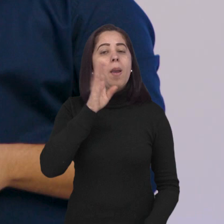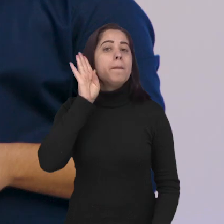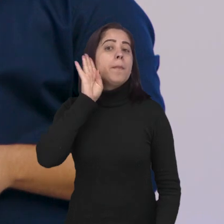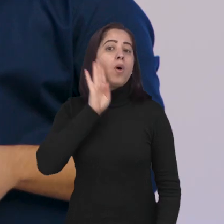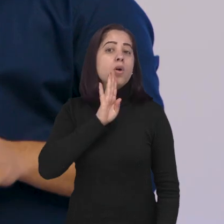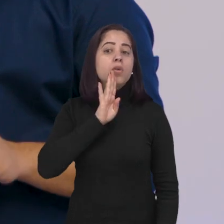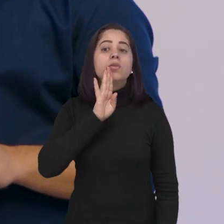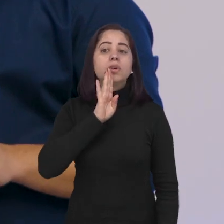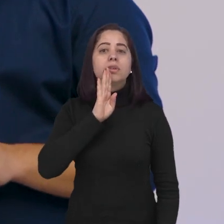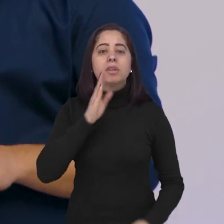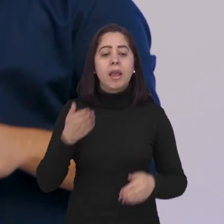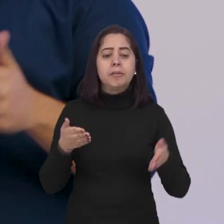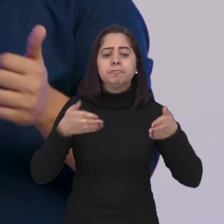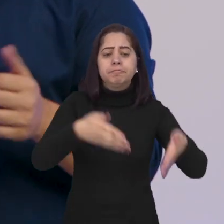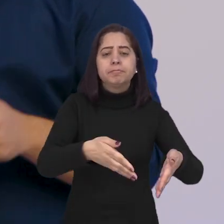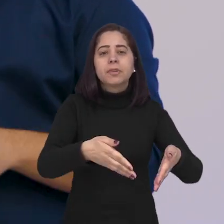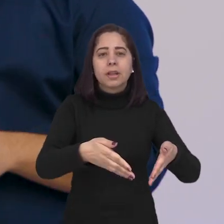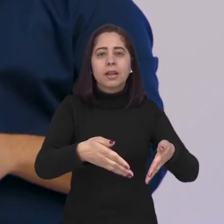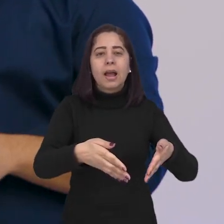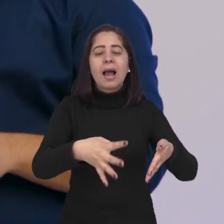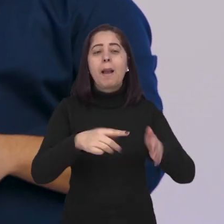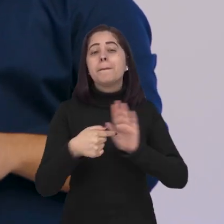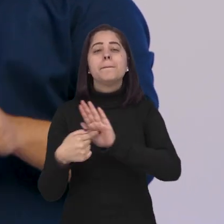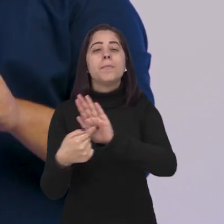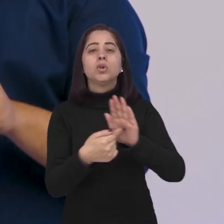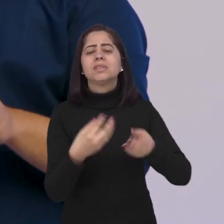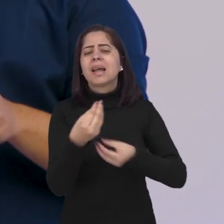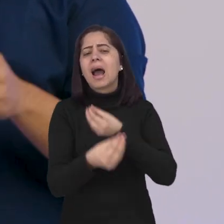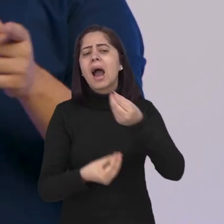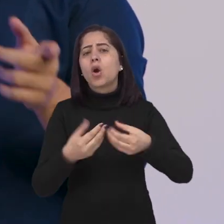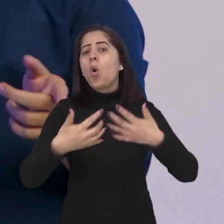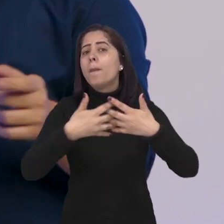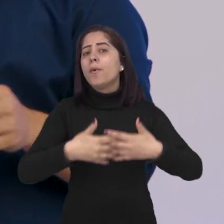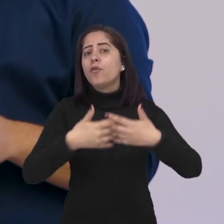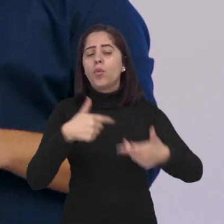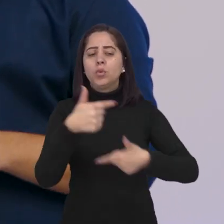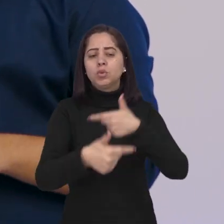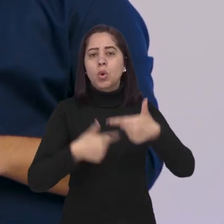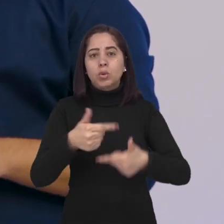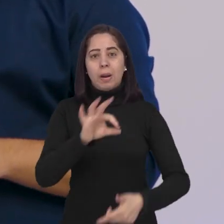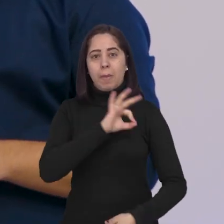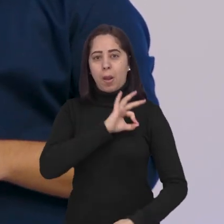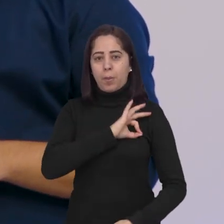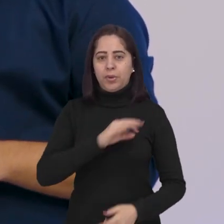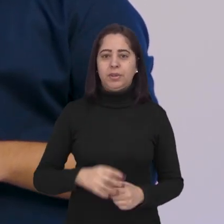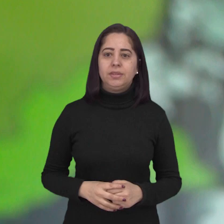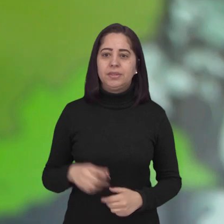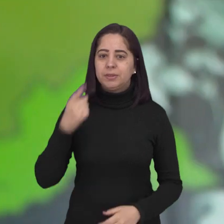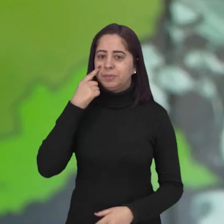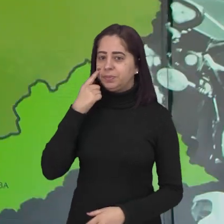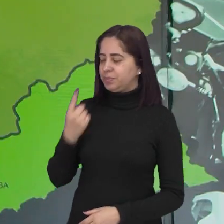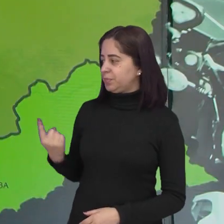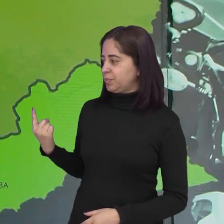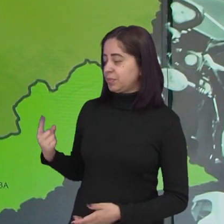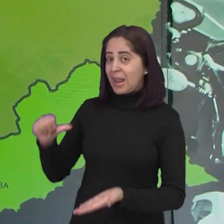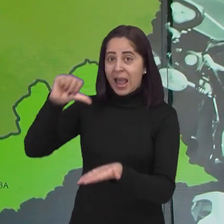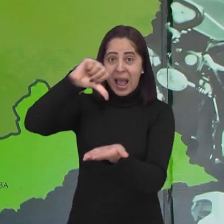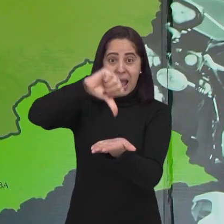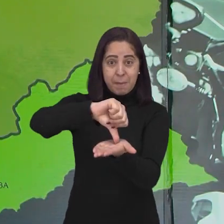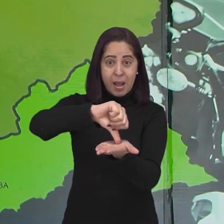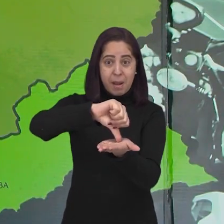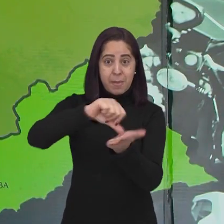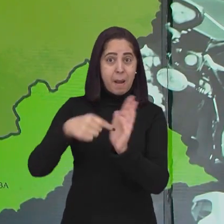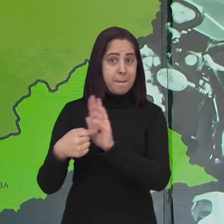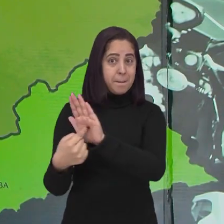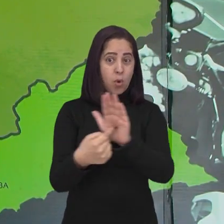Ricardo e o cinegrafista Ralph Siqueira foram até o CPI 1 para mostrar como funciona o trabalho dos policiais por lá. Este mapa